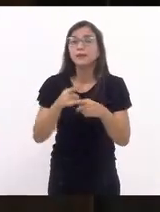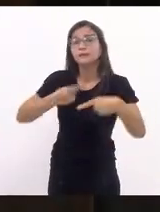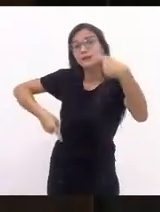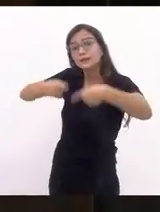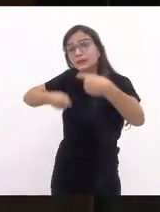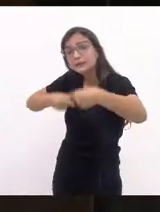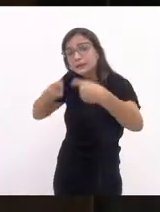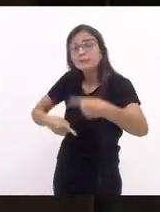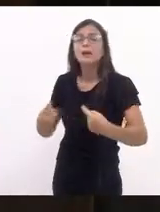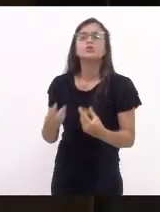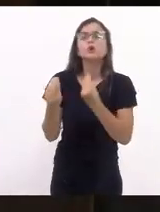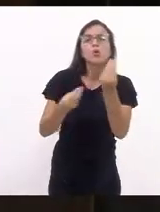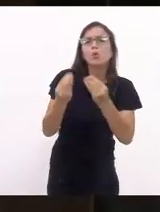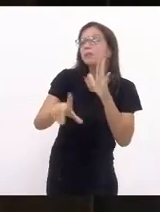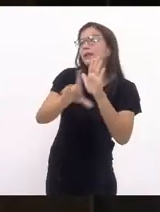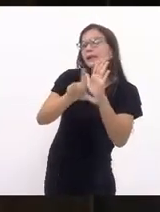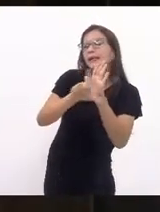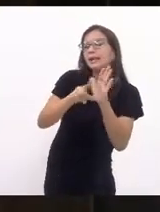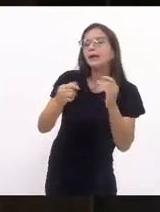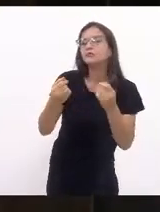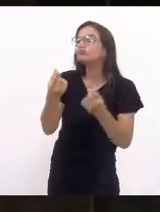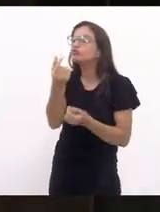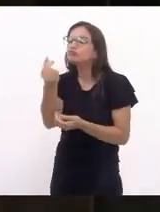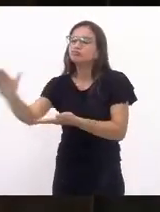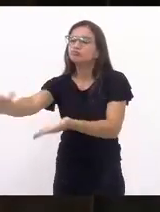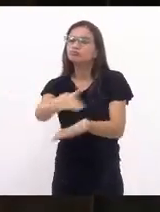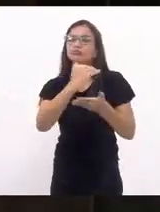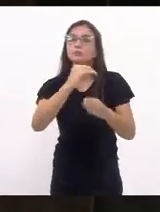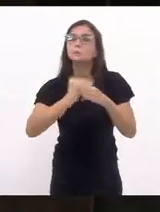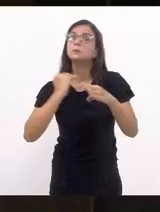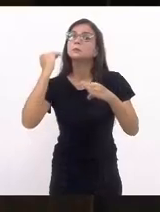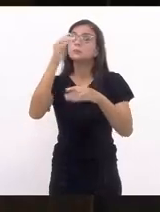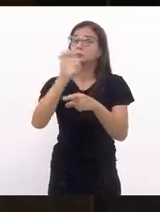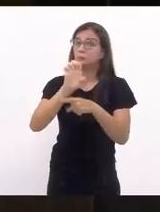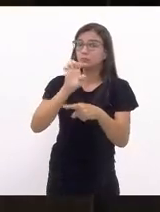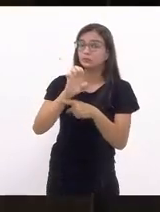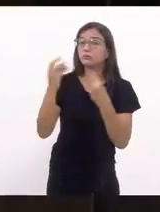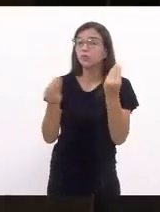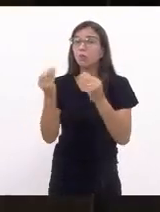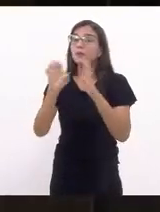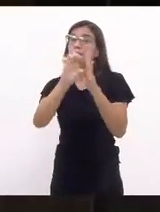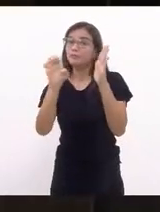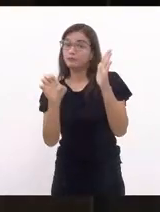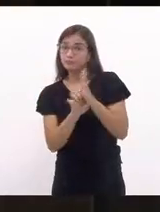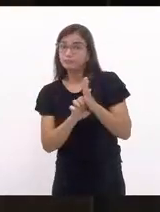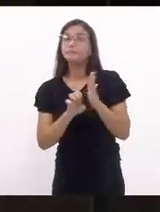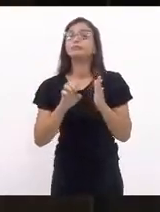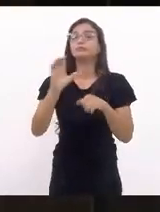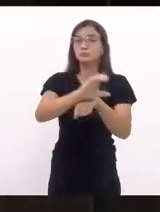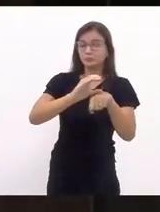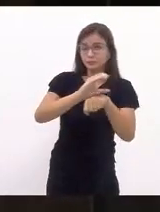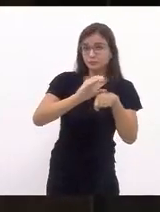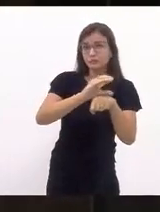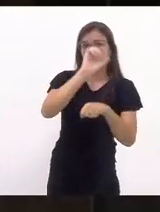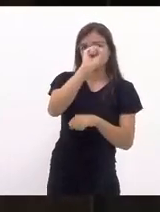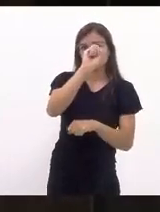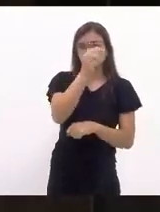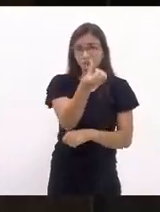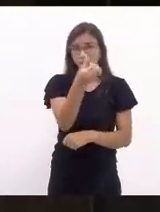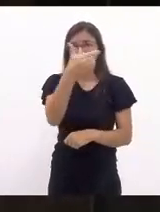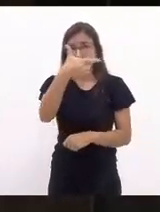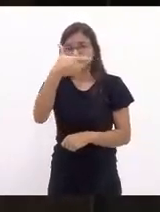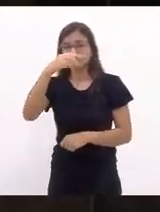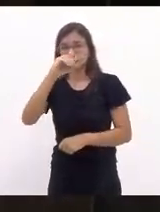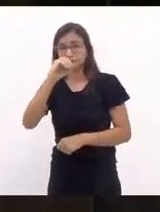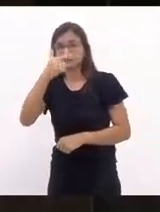montagem das legislações sobre o fundo soberano Estadual que resultaram na emenda constitucional 86 2021